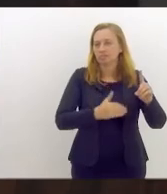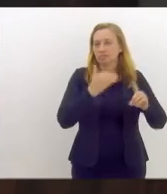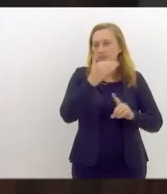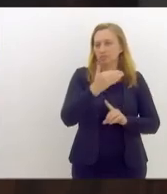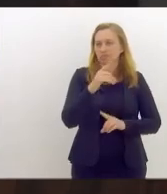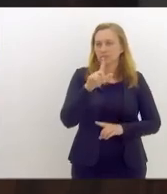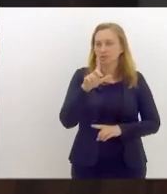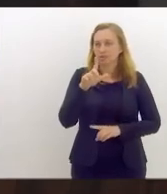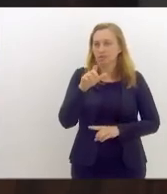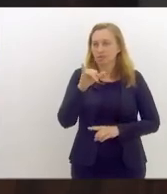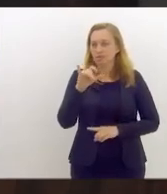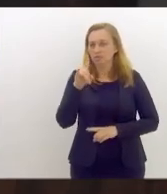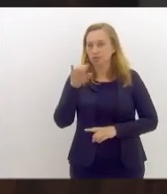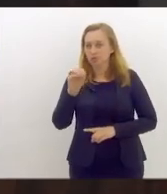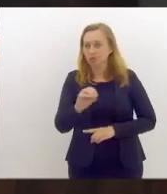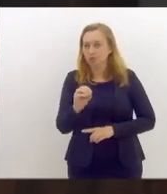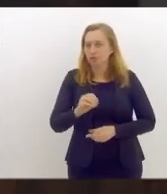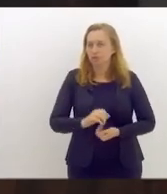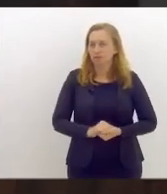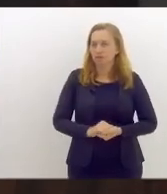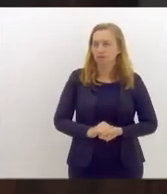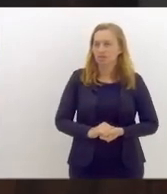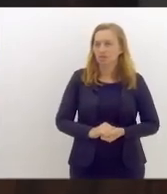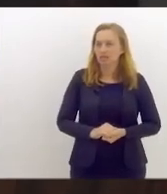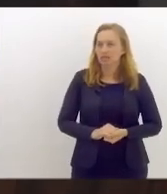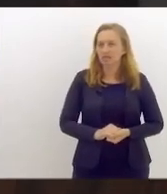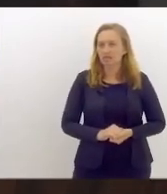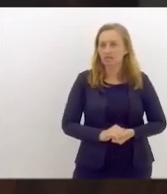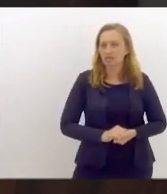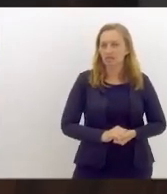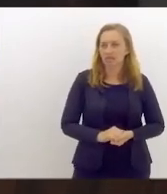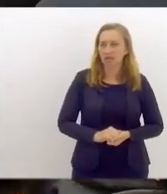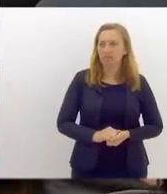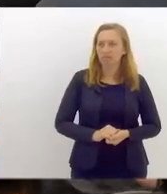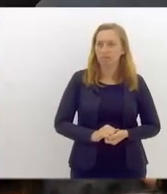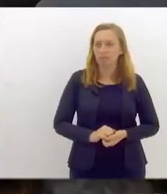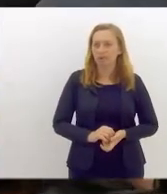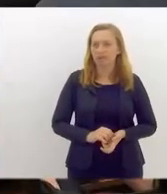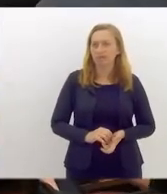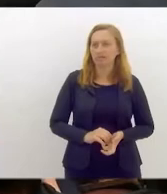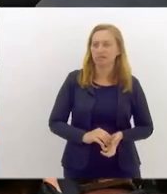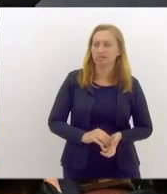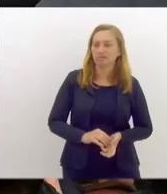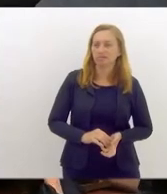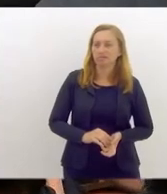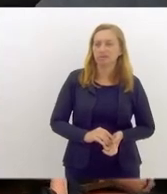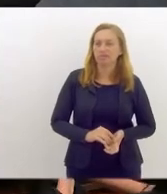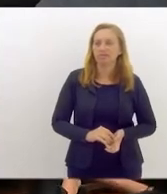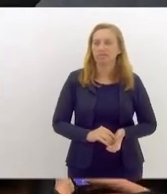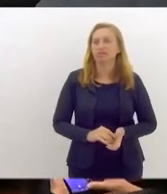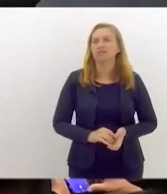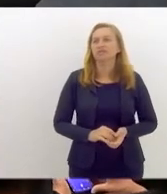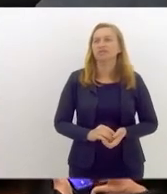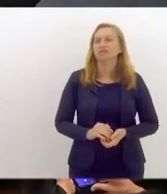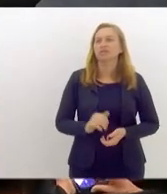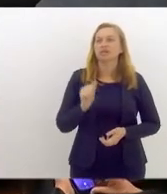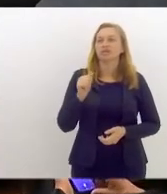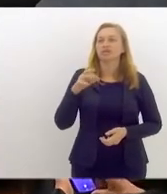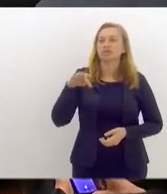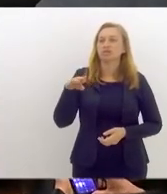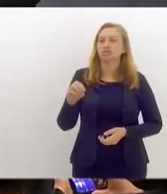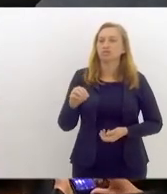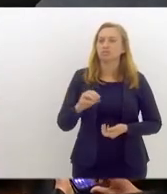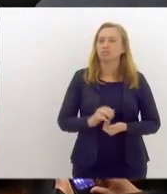Lúcio Eloísio Barros Bastos Antônio Eloísio Barros